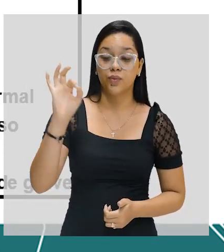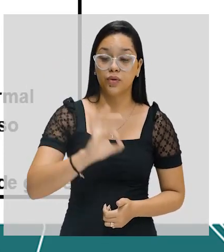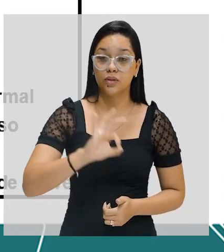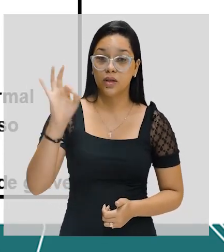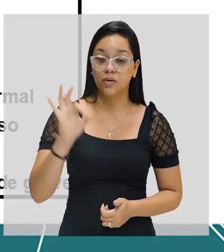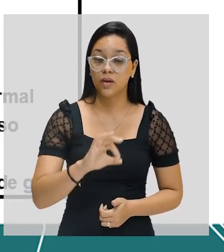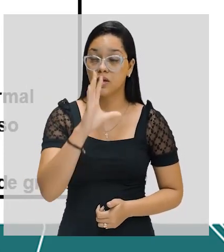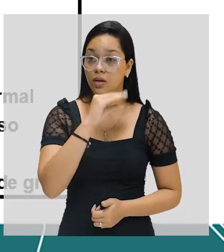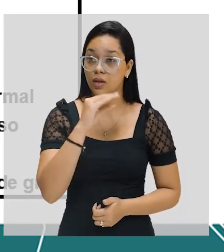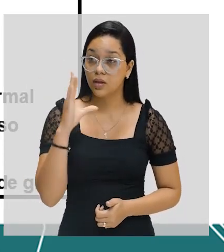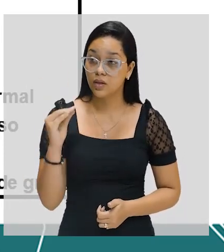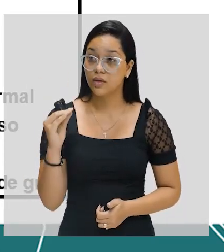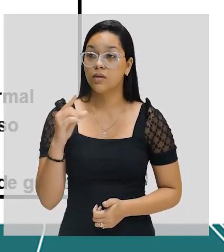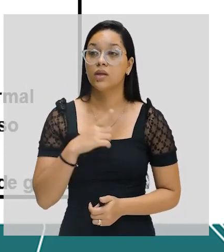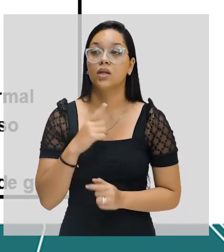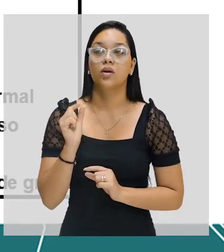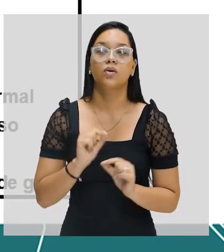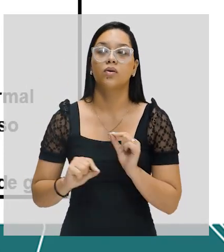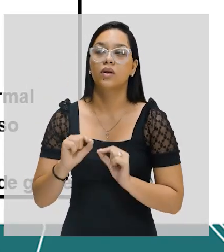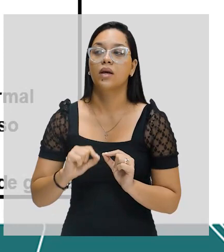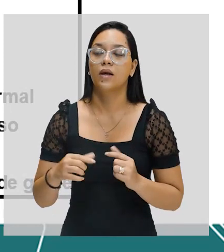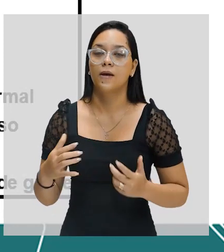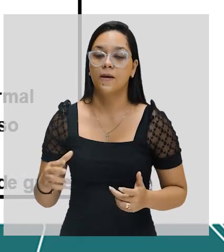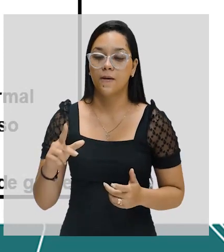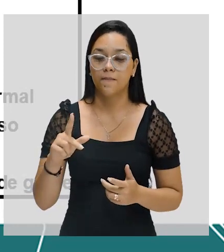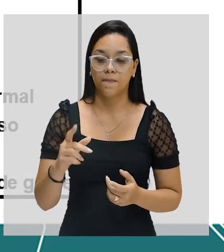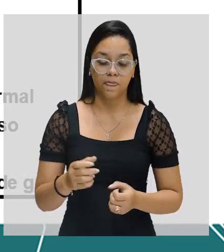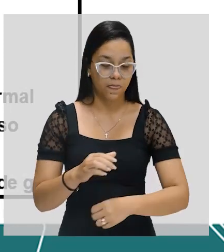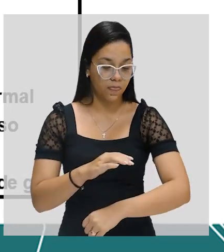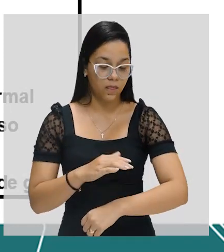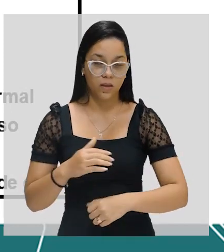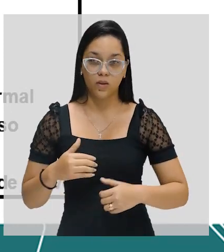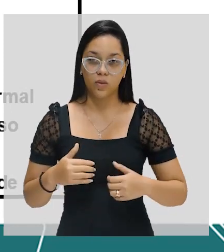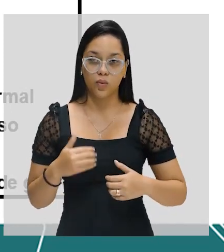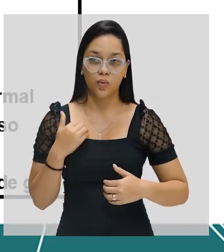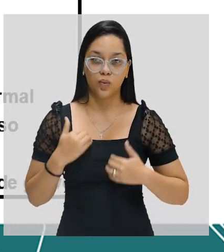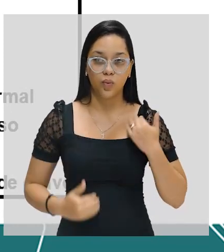dos adolescentes estão no seu peso normal.